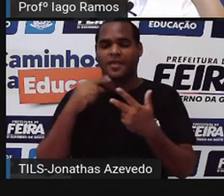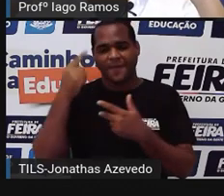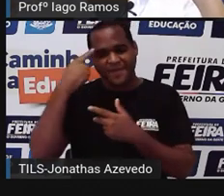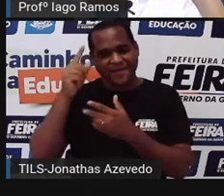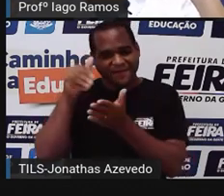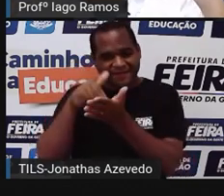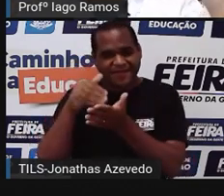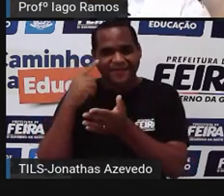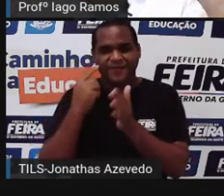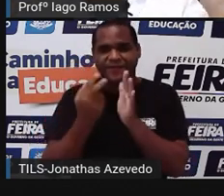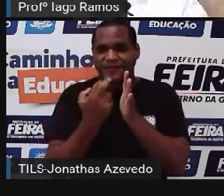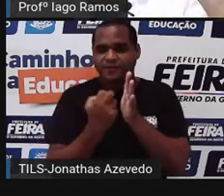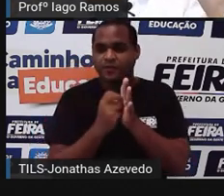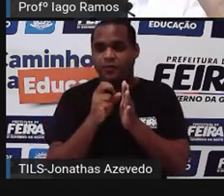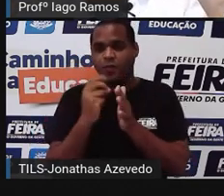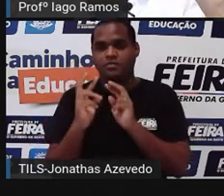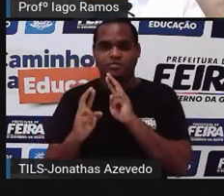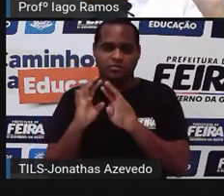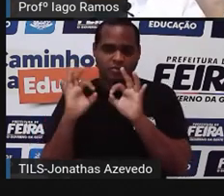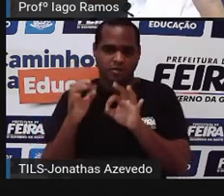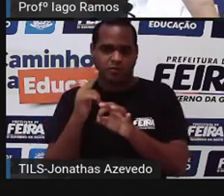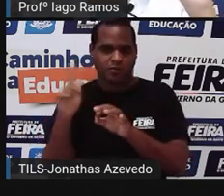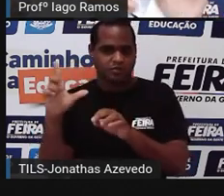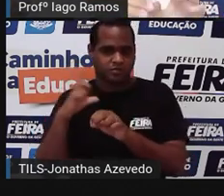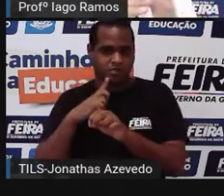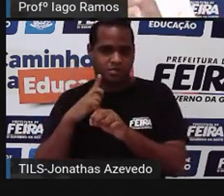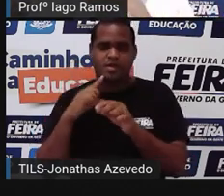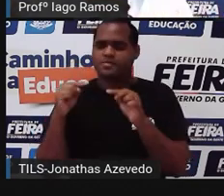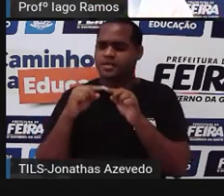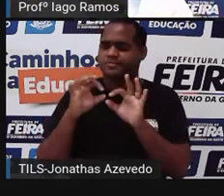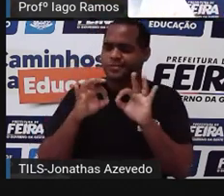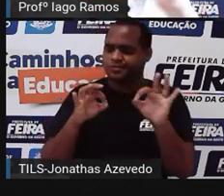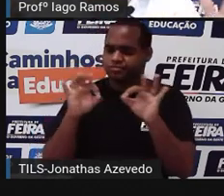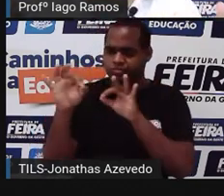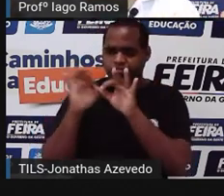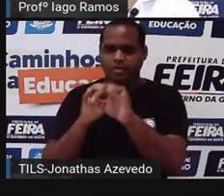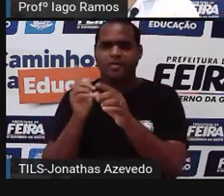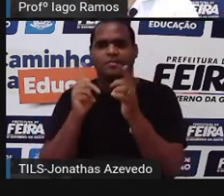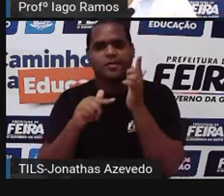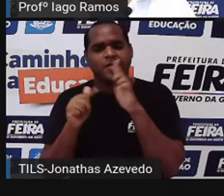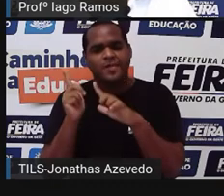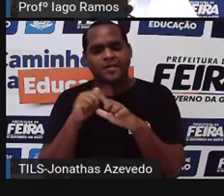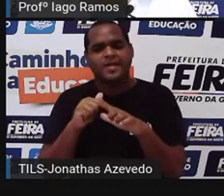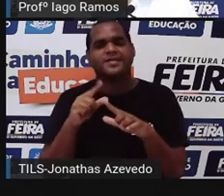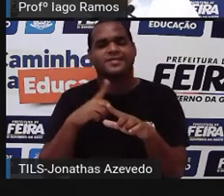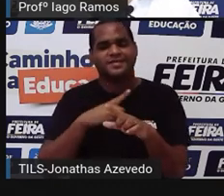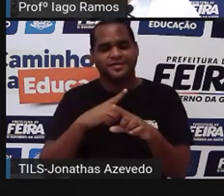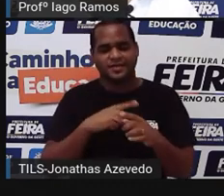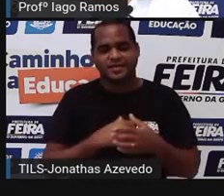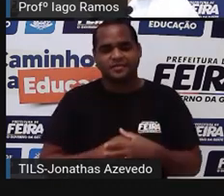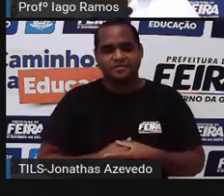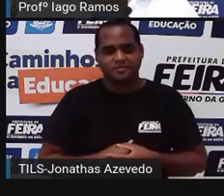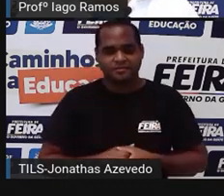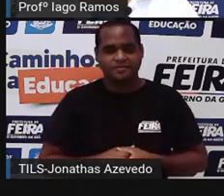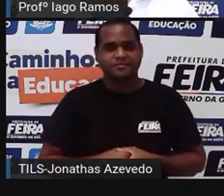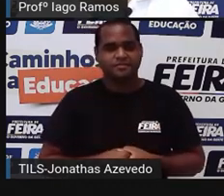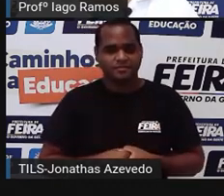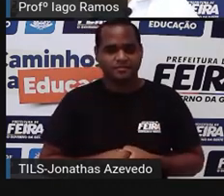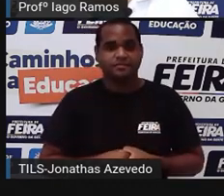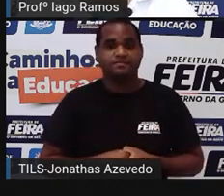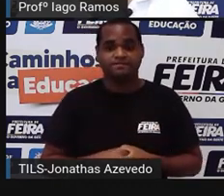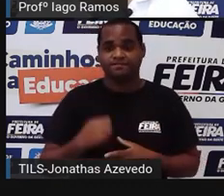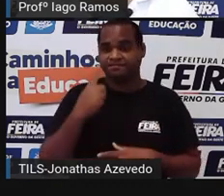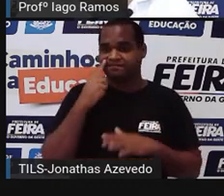um ponto da figura para o ponto correspondente na outra é a distância que eu movimentei a figura olha só tô colocando